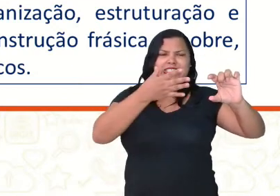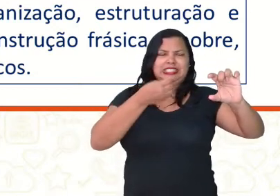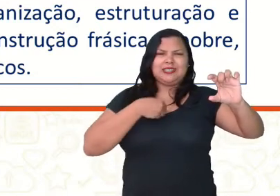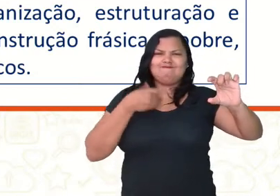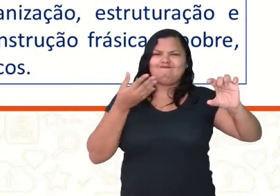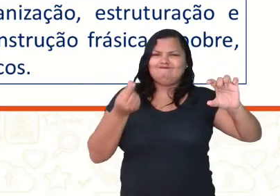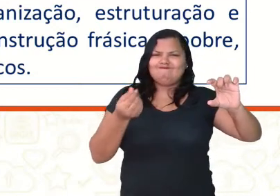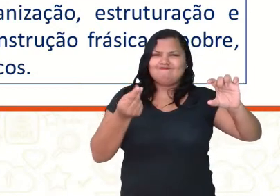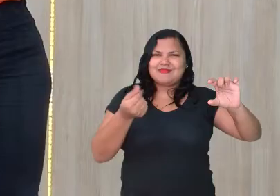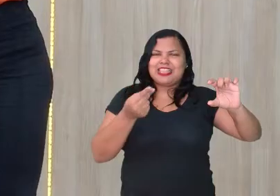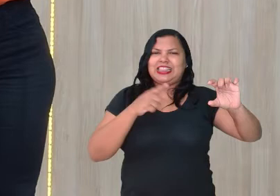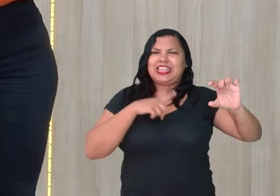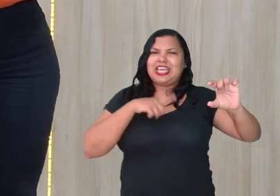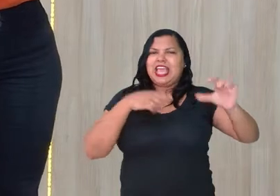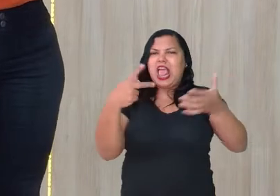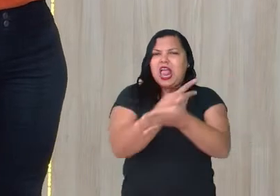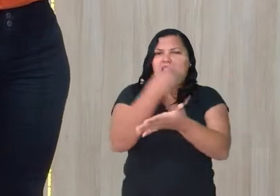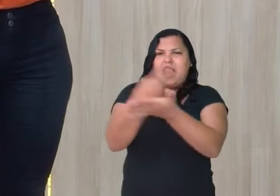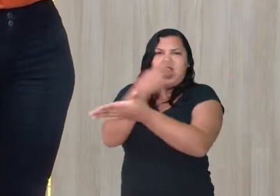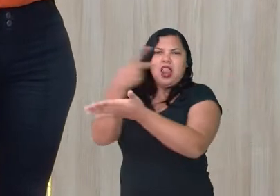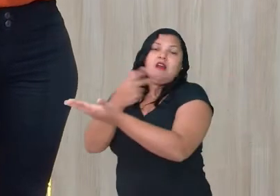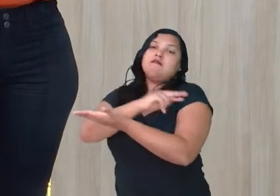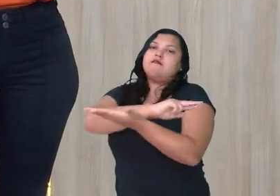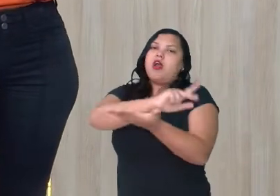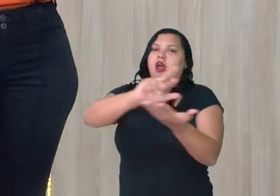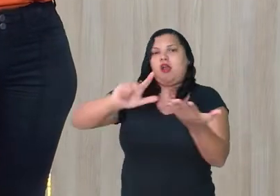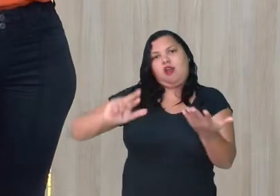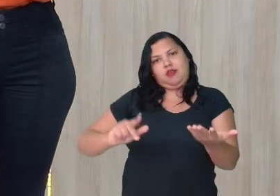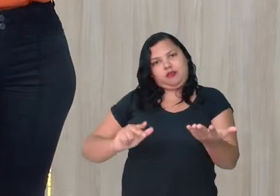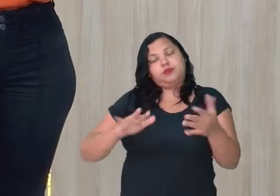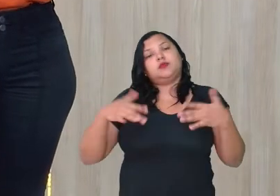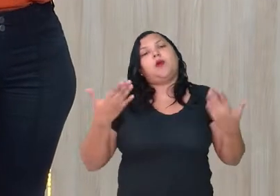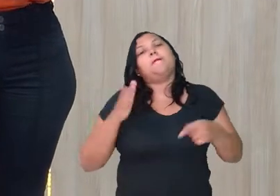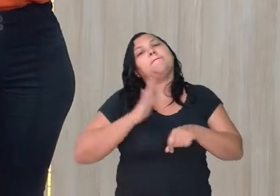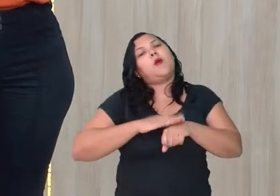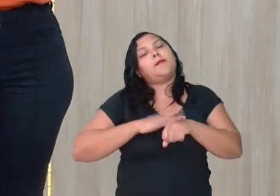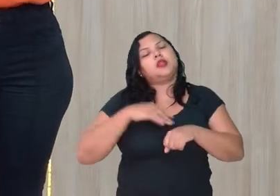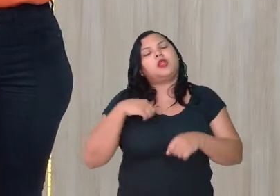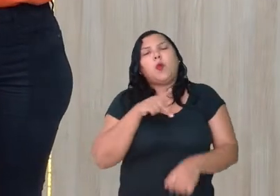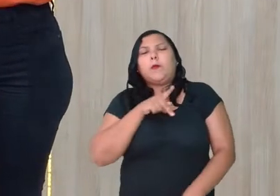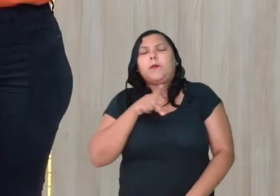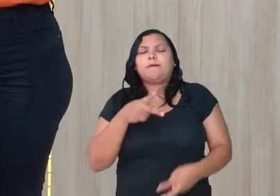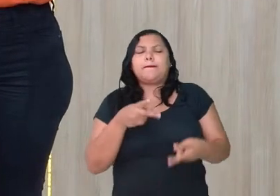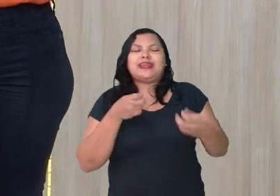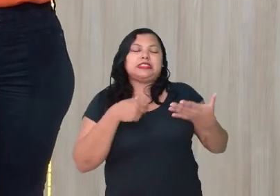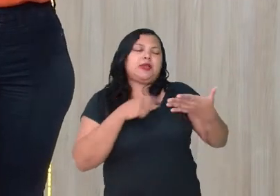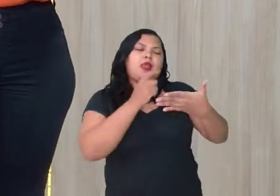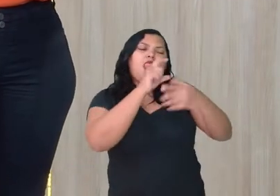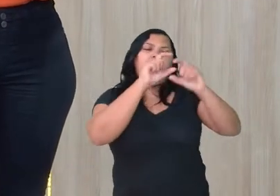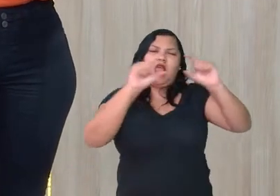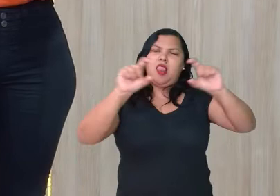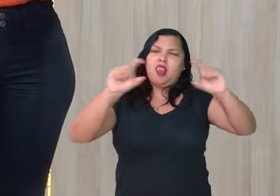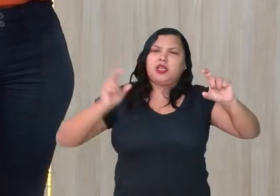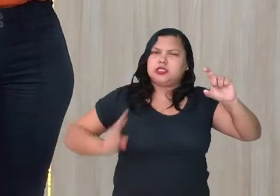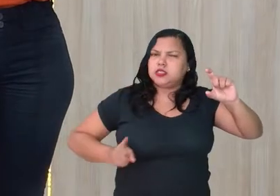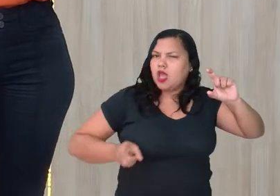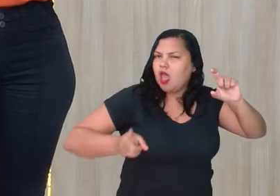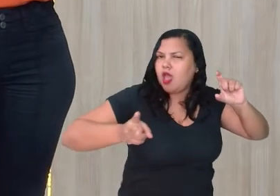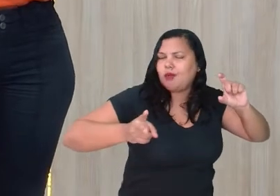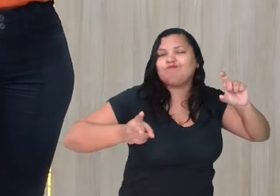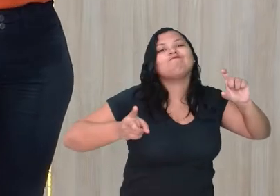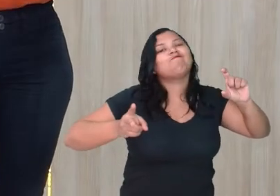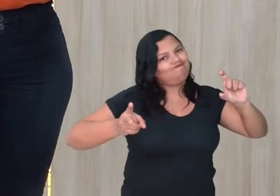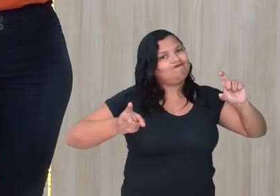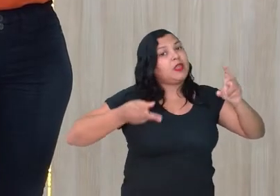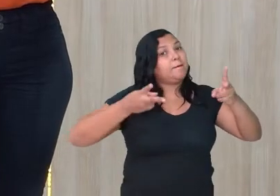com a presença de muitos erros ortográficos. Então, quando a gente vê isso acontecendo de forma sistemática e regular, a gente